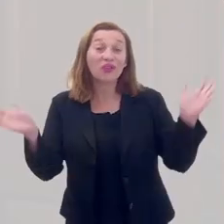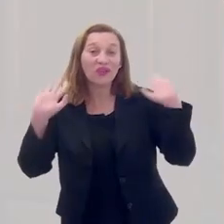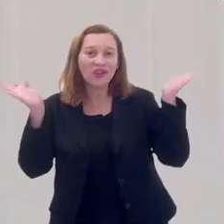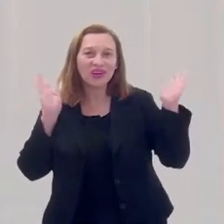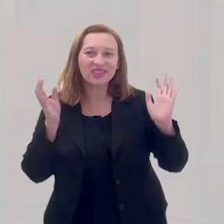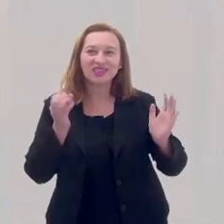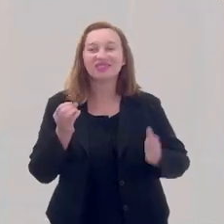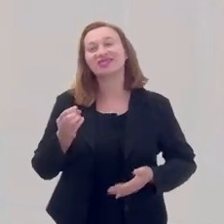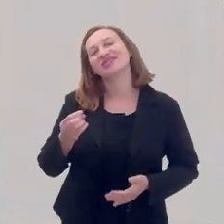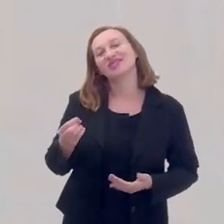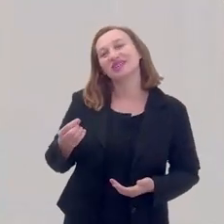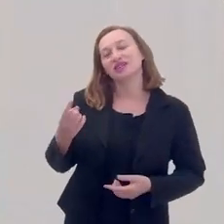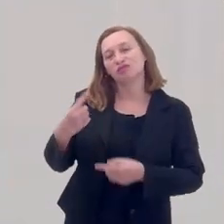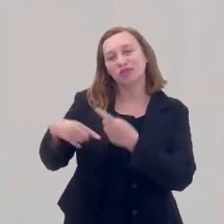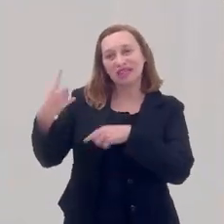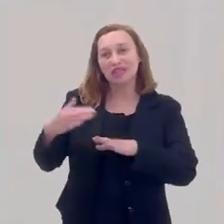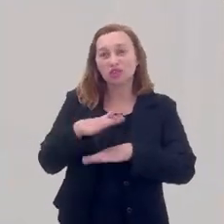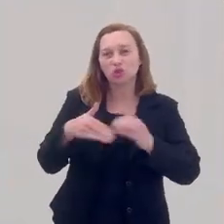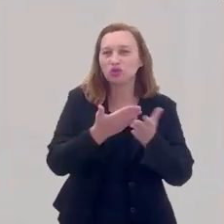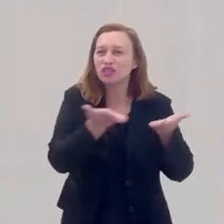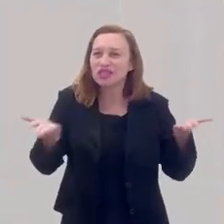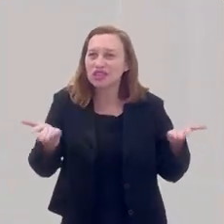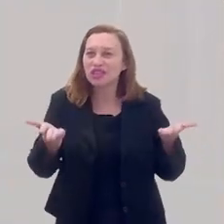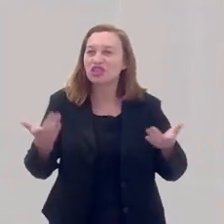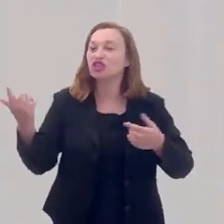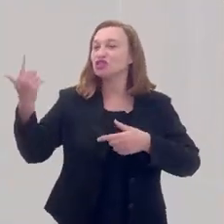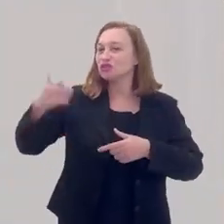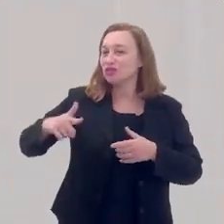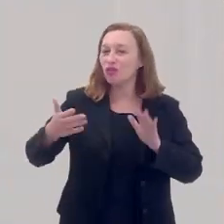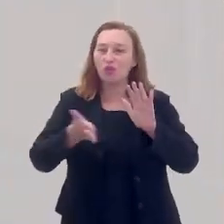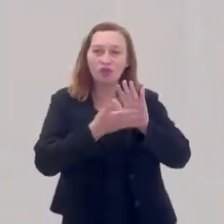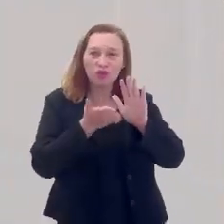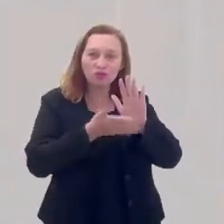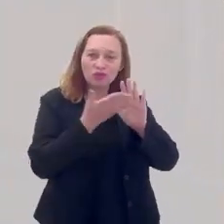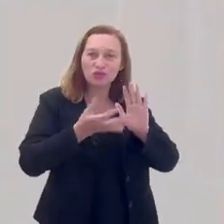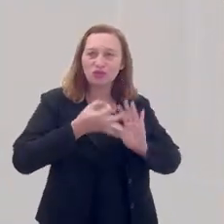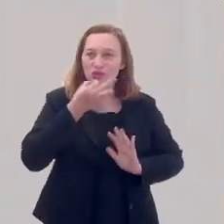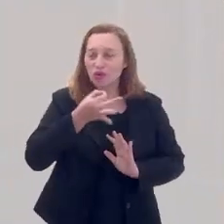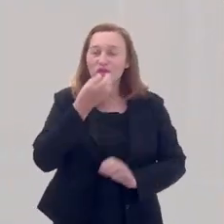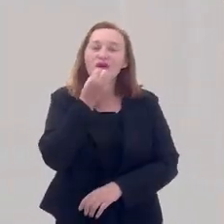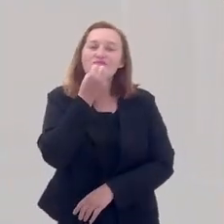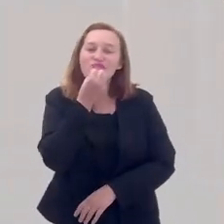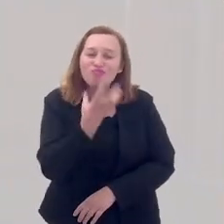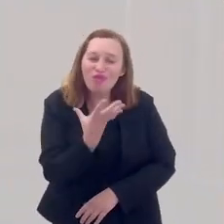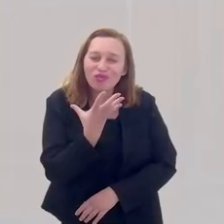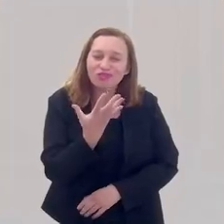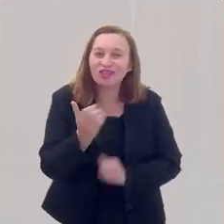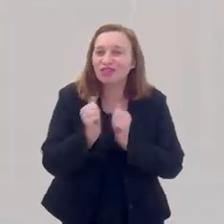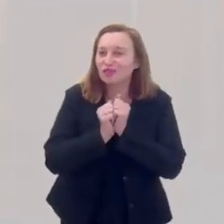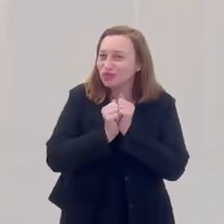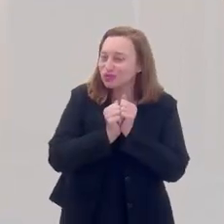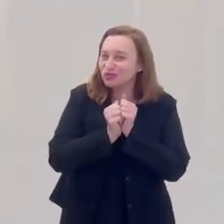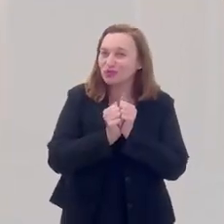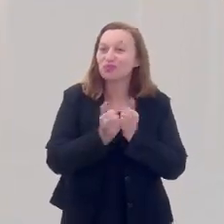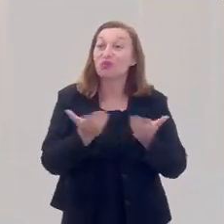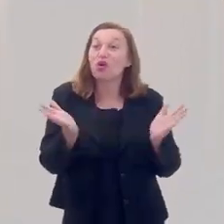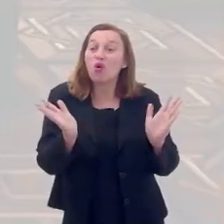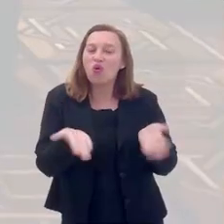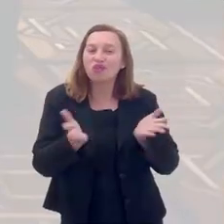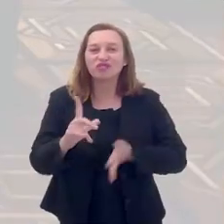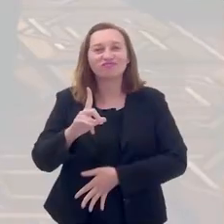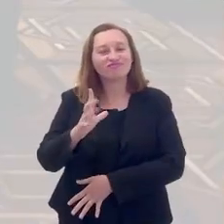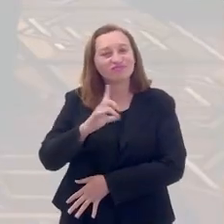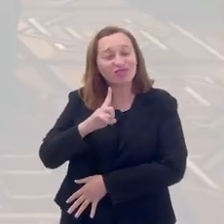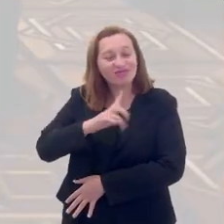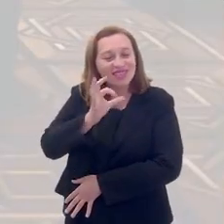Olá gente como vai sucesso total mais uma vez louvor som no ar e é bom demais estarmos juntos hoje